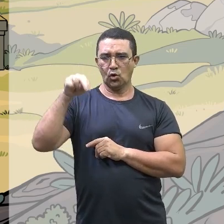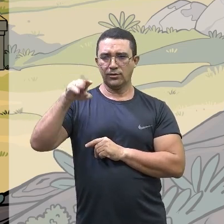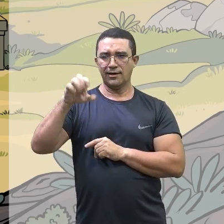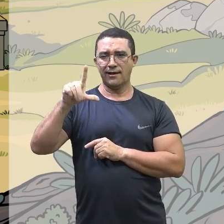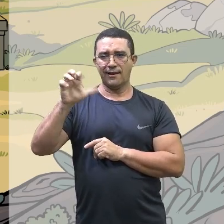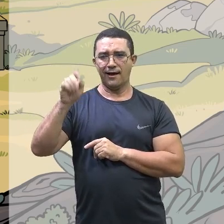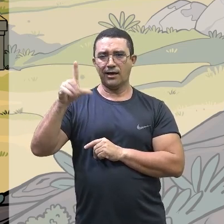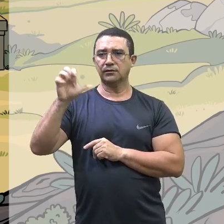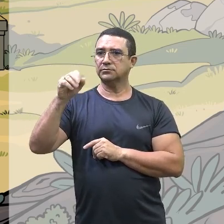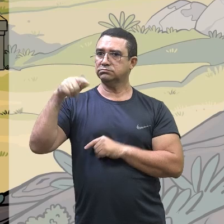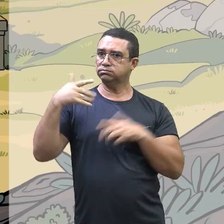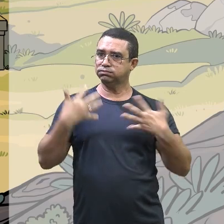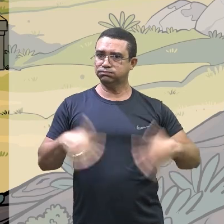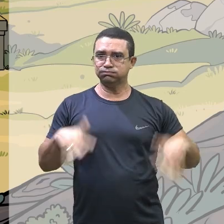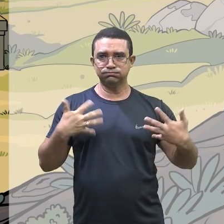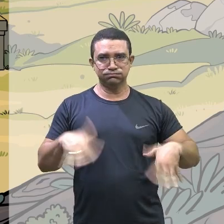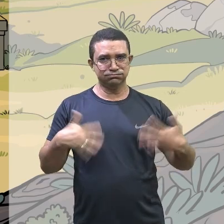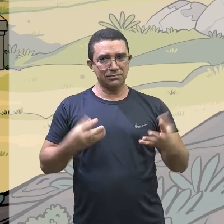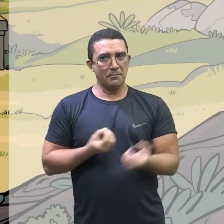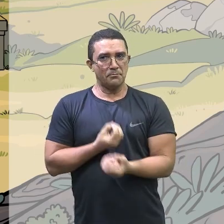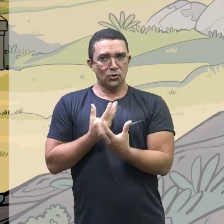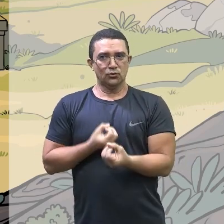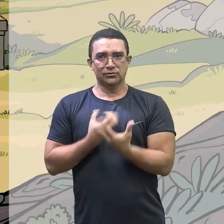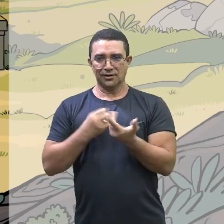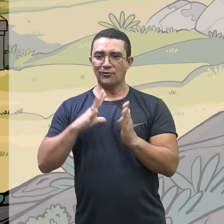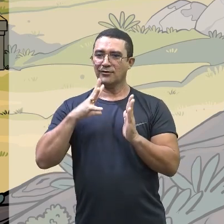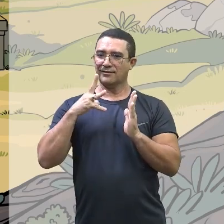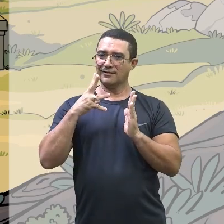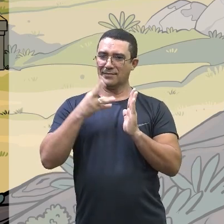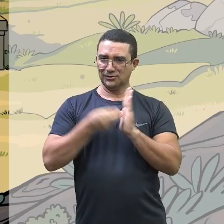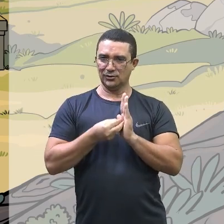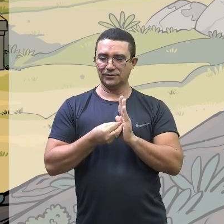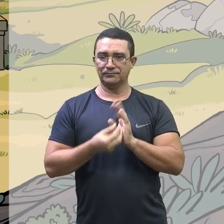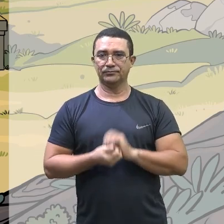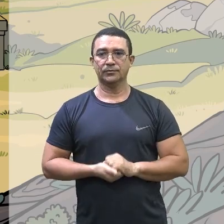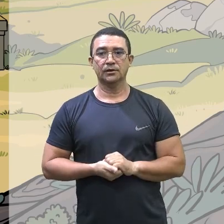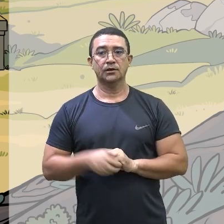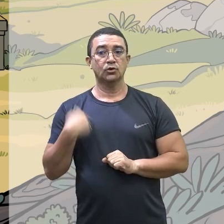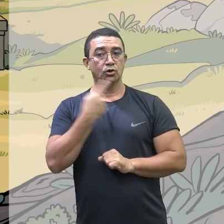expressivo na nossa região. Beleza, pessoal? Bom, pessoal, mas nós começamos a nossa aula